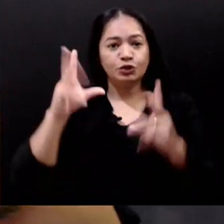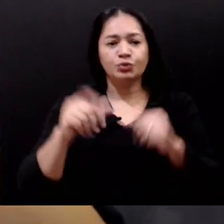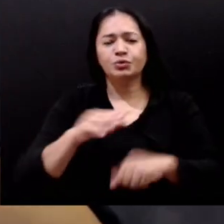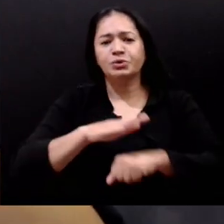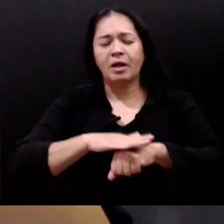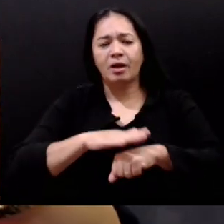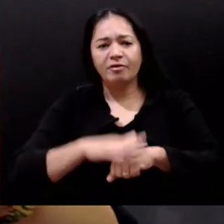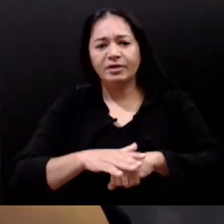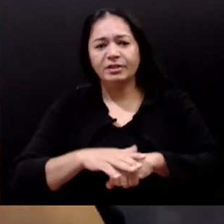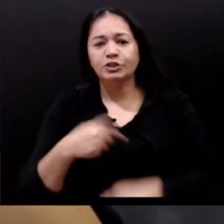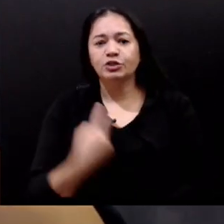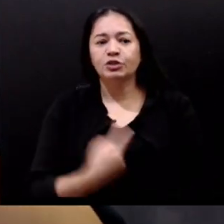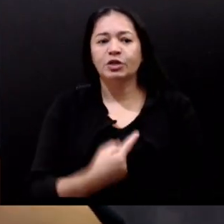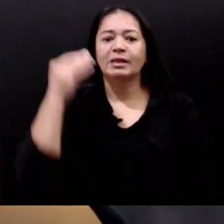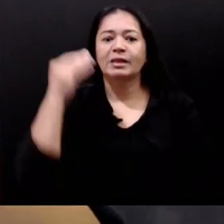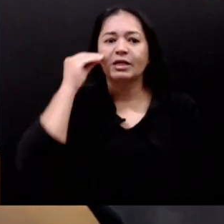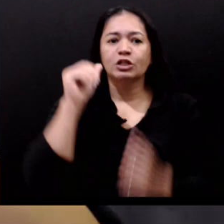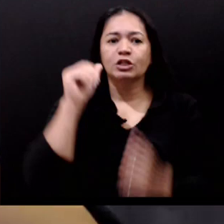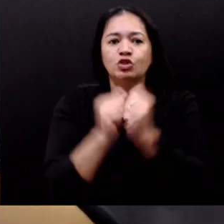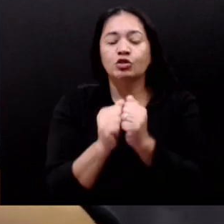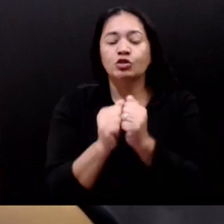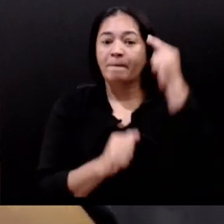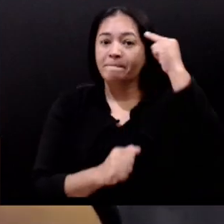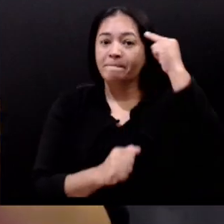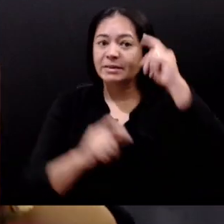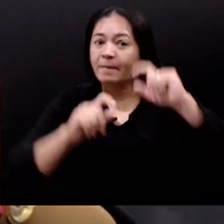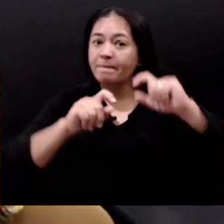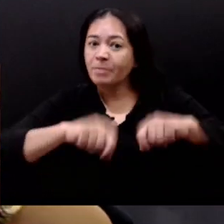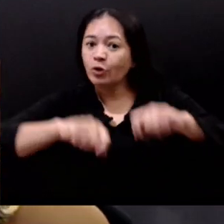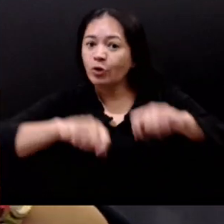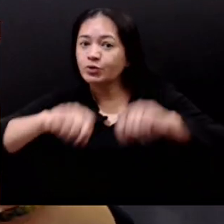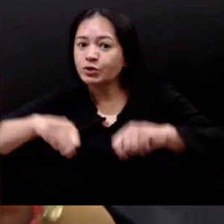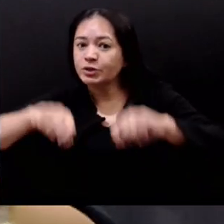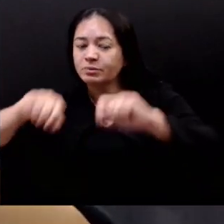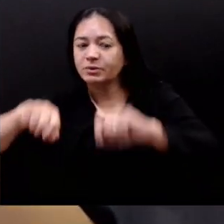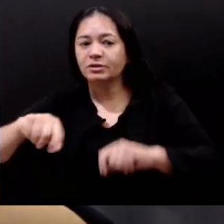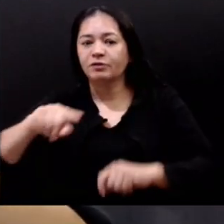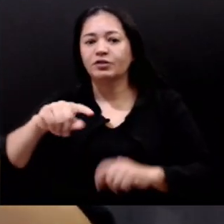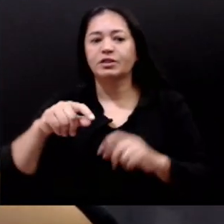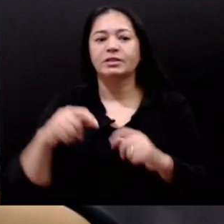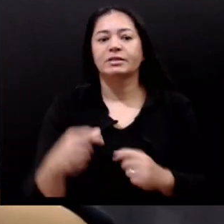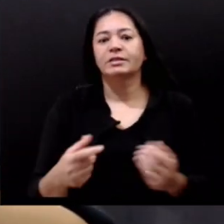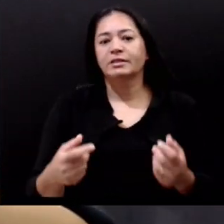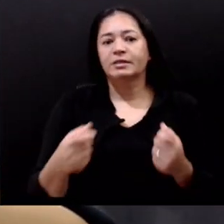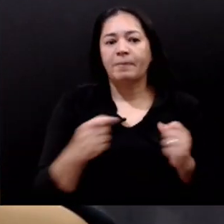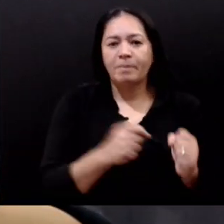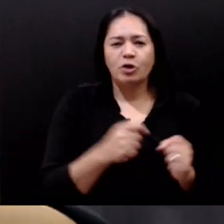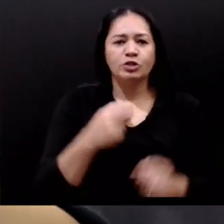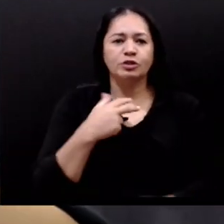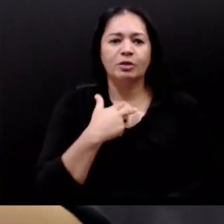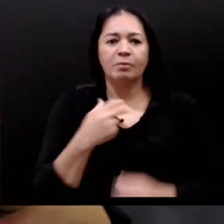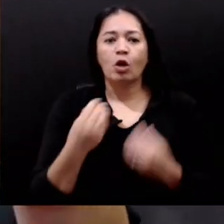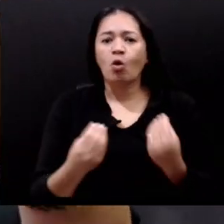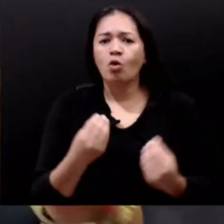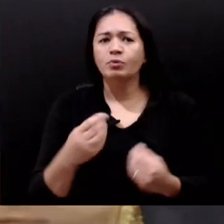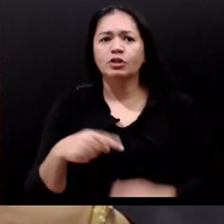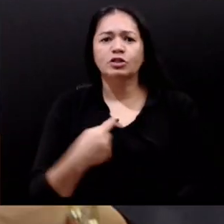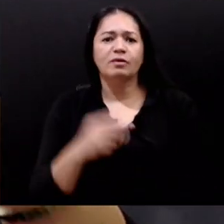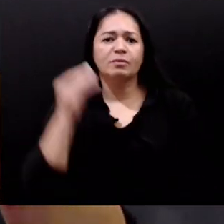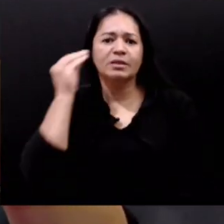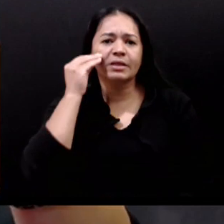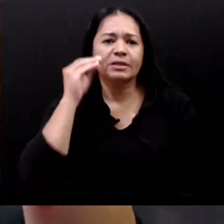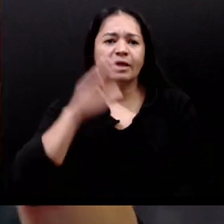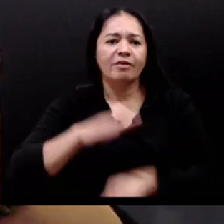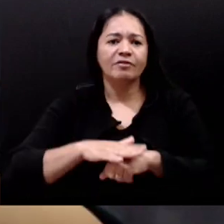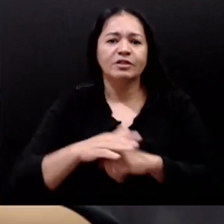junto pensar em possibilidades. Então, não só o que você deve e o que você não deve comer, mas como que a gente vai viabilizar isso daí? A gente vai achar juntos